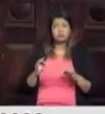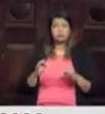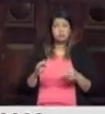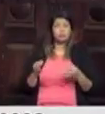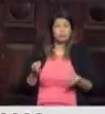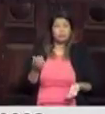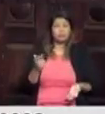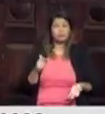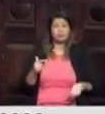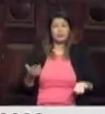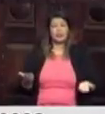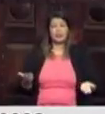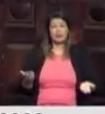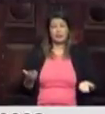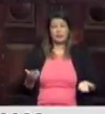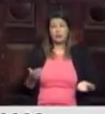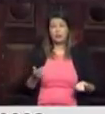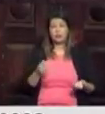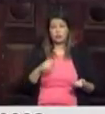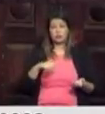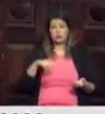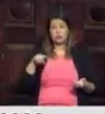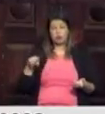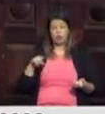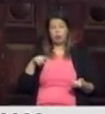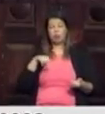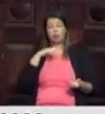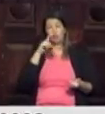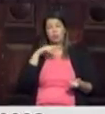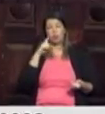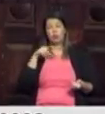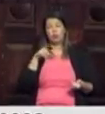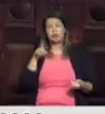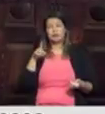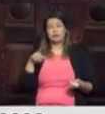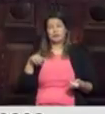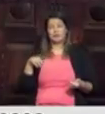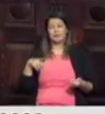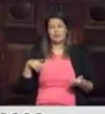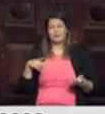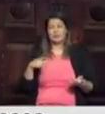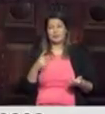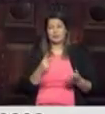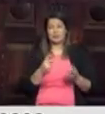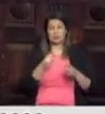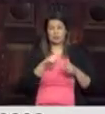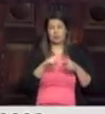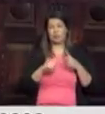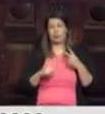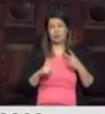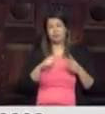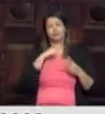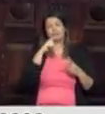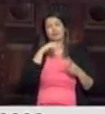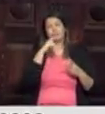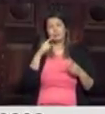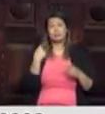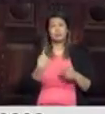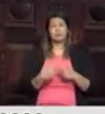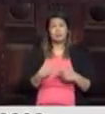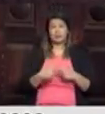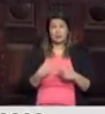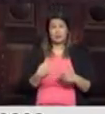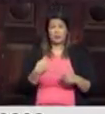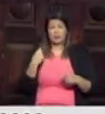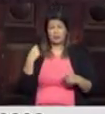se fala. Não conseguem cuidar, deputado Valdec Carneiro, de 2 tartarugas, porque